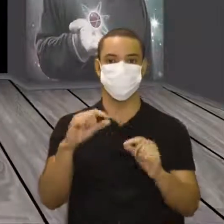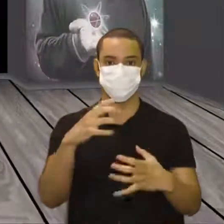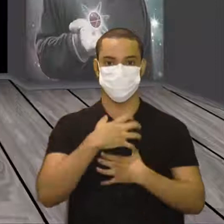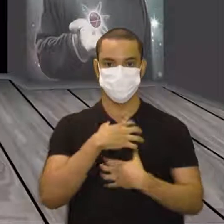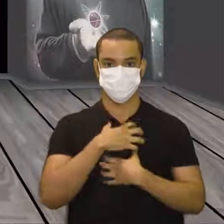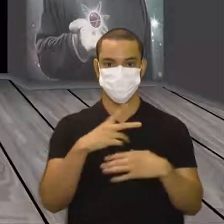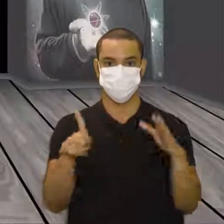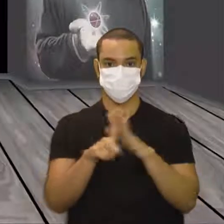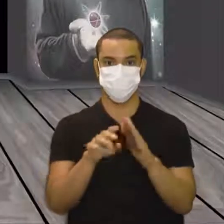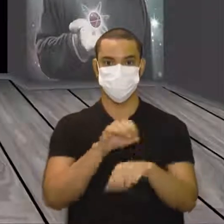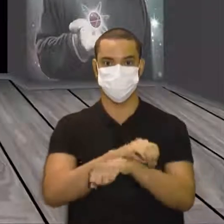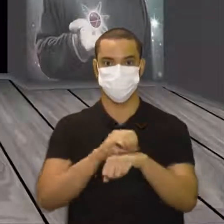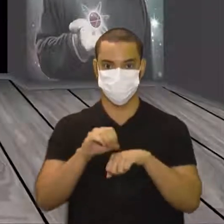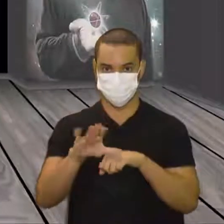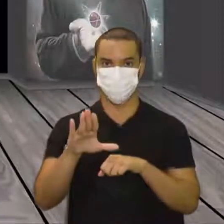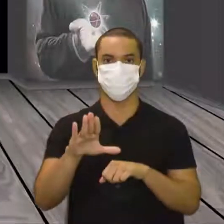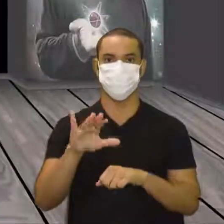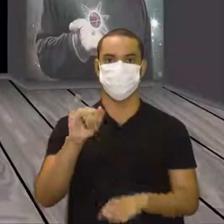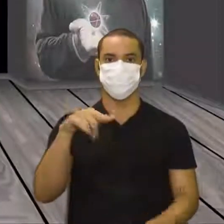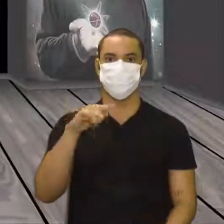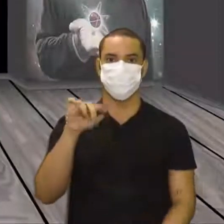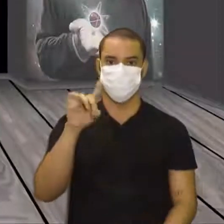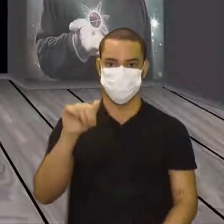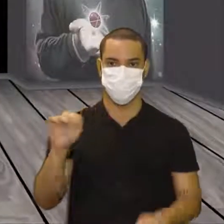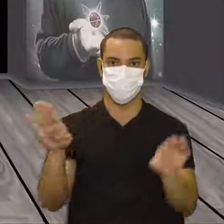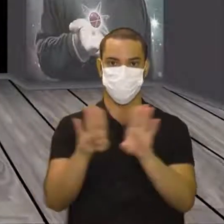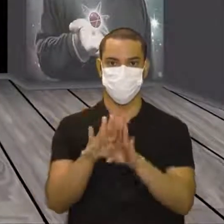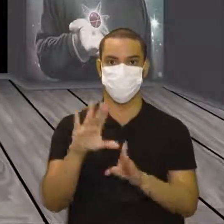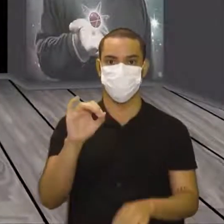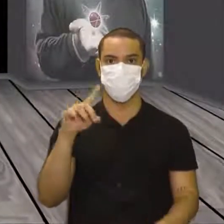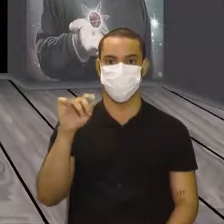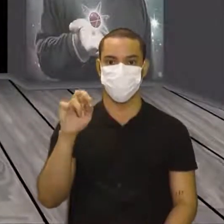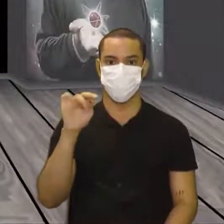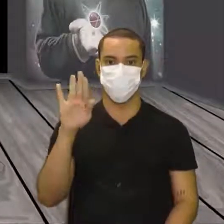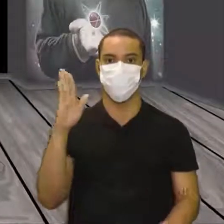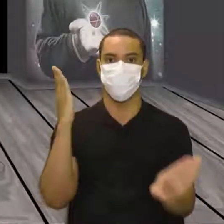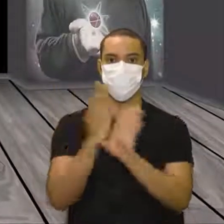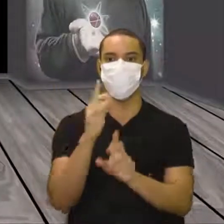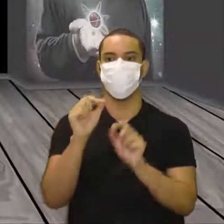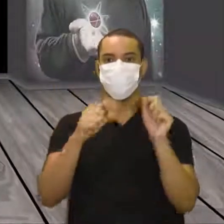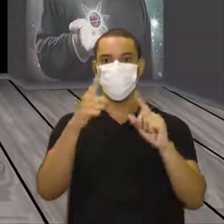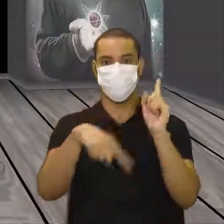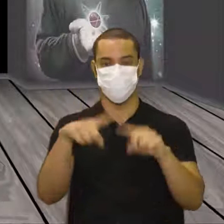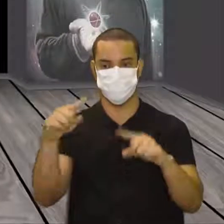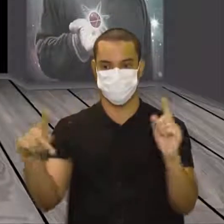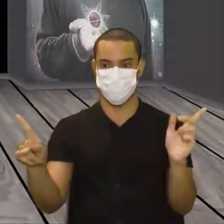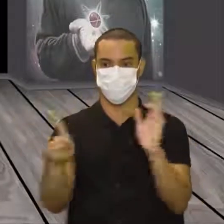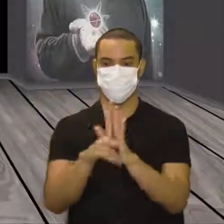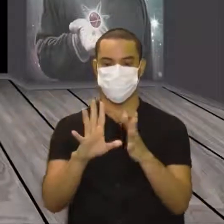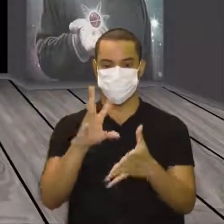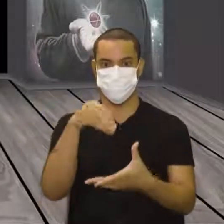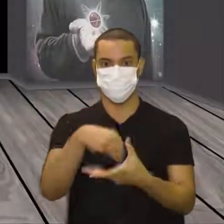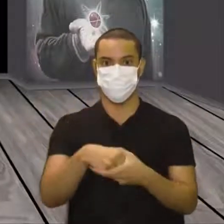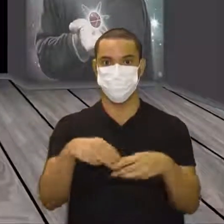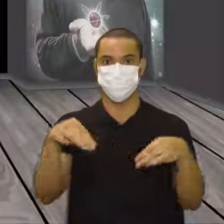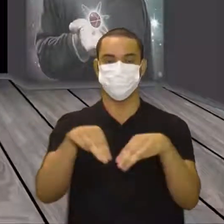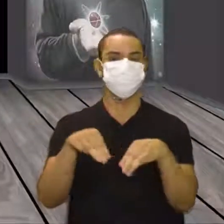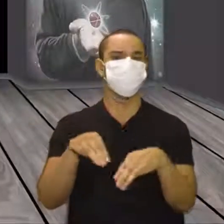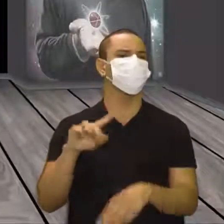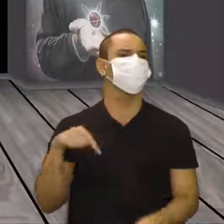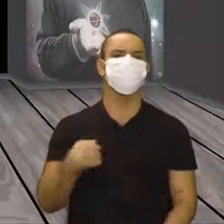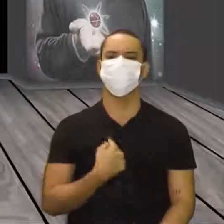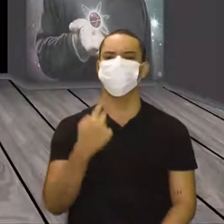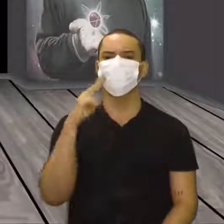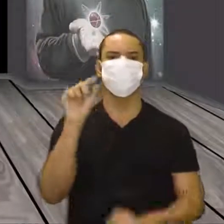sentido da corrente elétrica induzida no condutor mediante a variação do fluxo magnético. Bom, o que nós vimos?